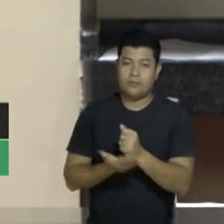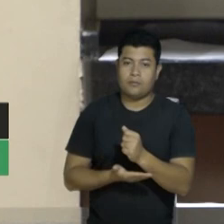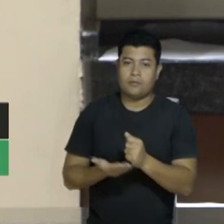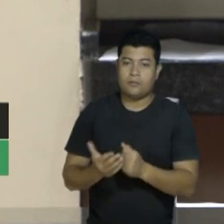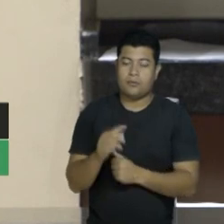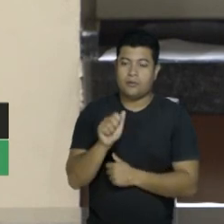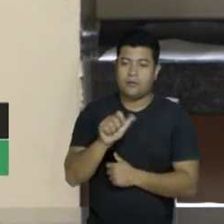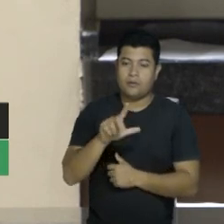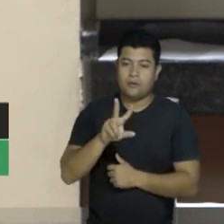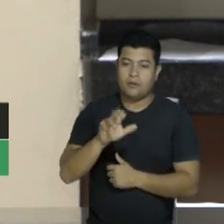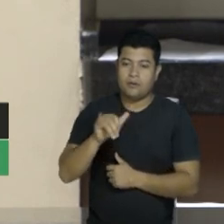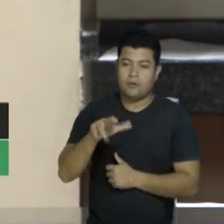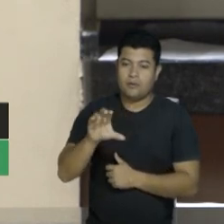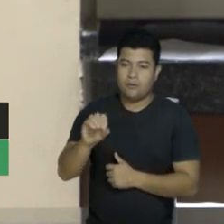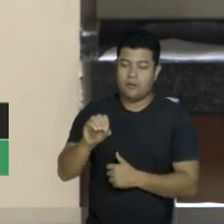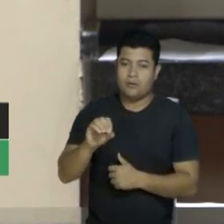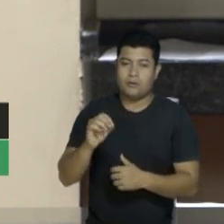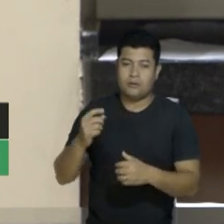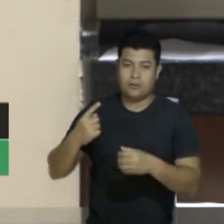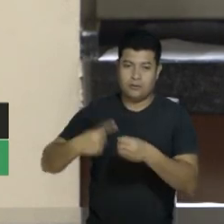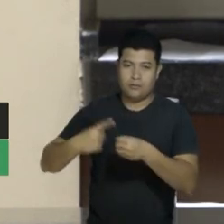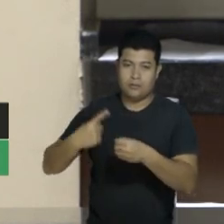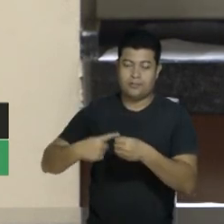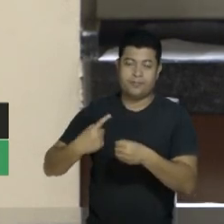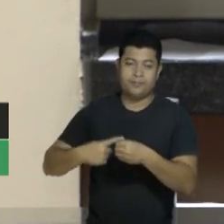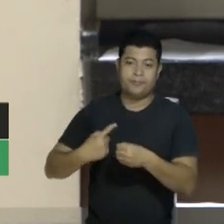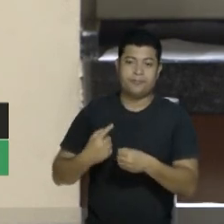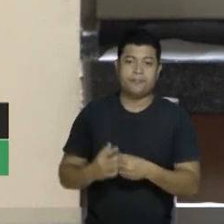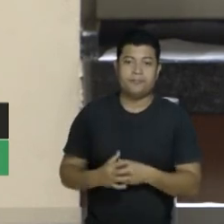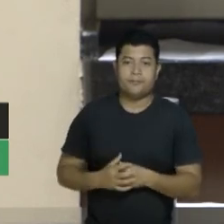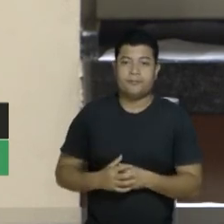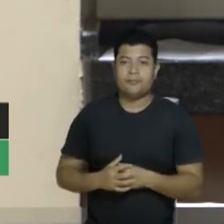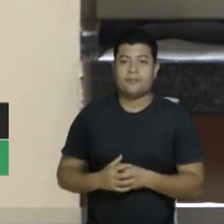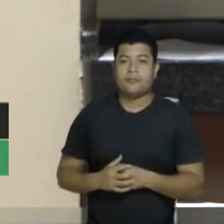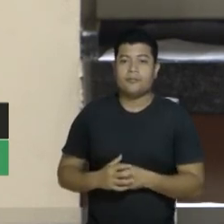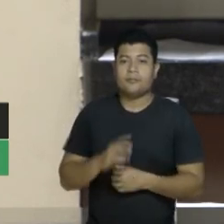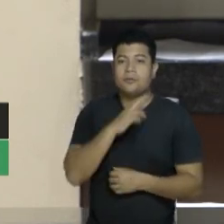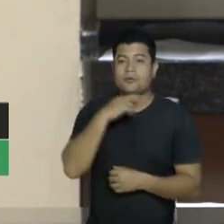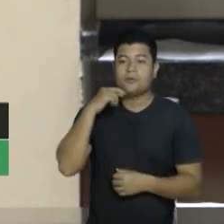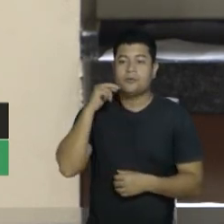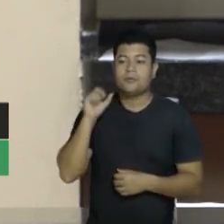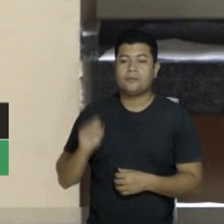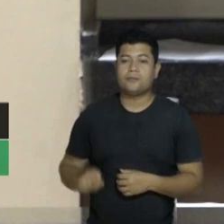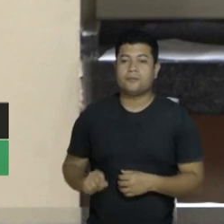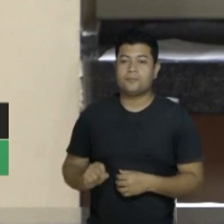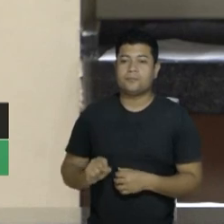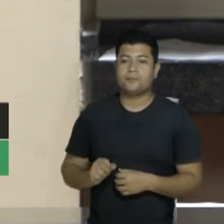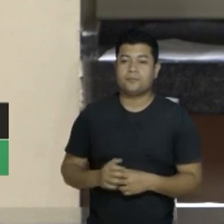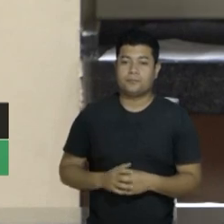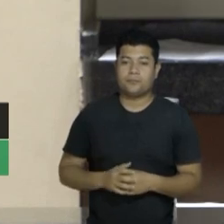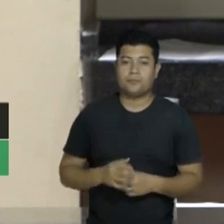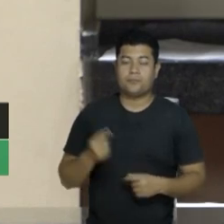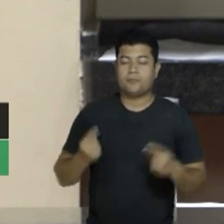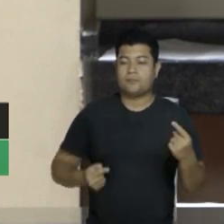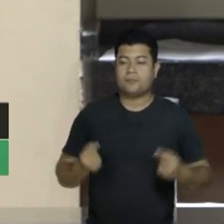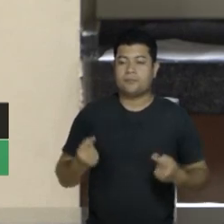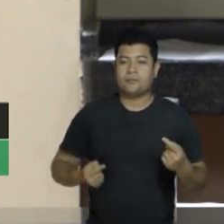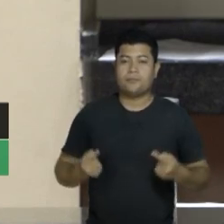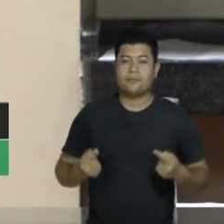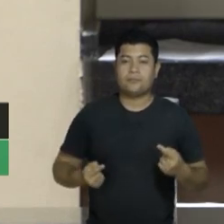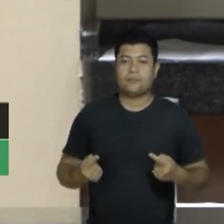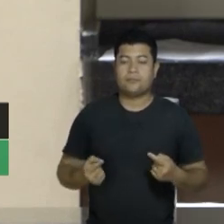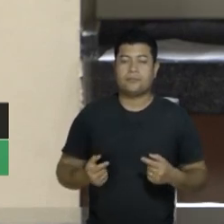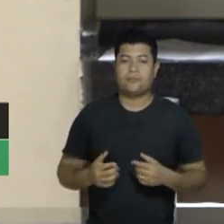Alvino Tribete, localizado no município de Jaraguá do Sul. Em discussão,